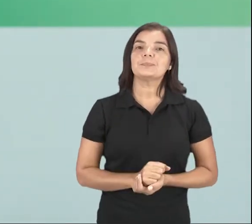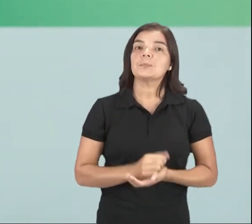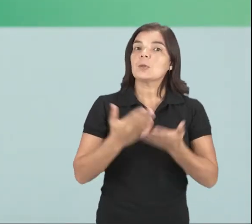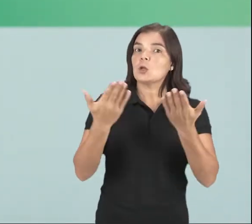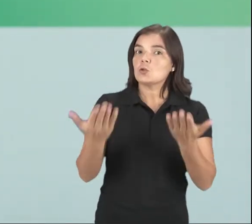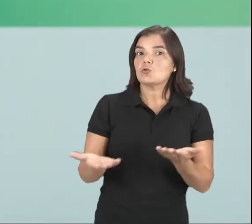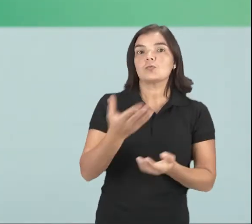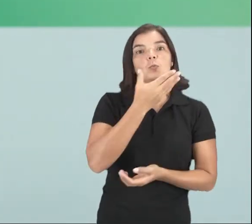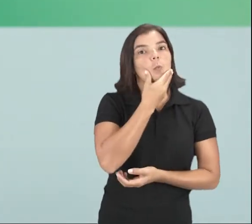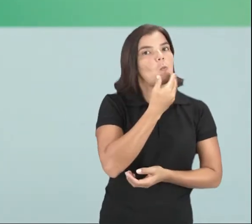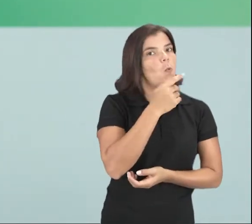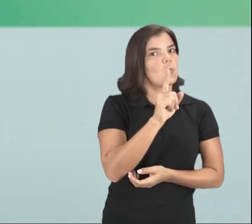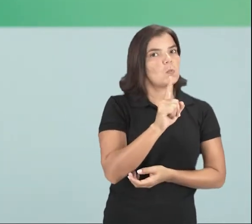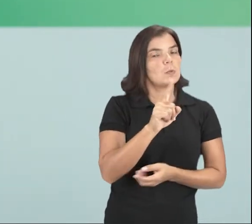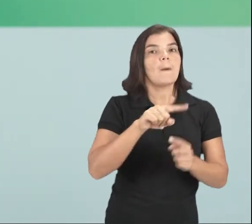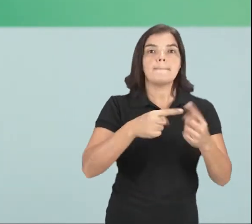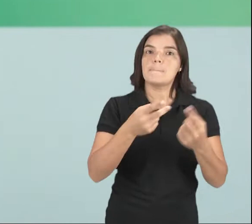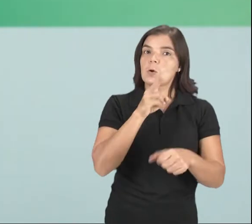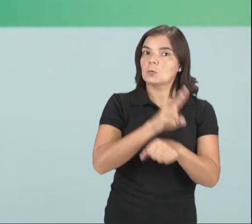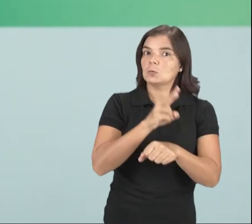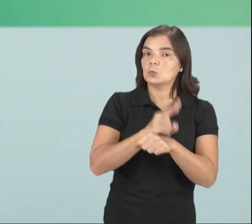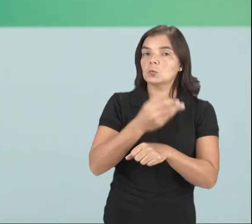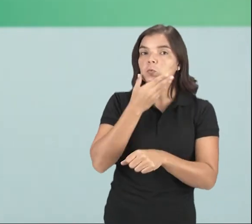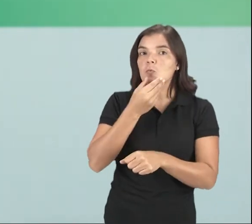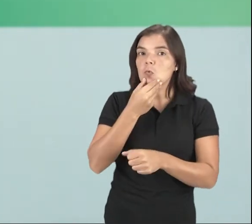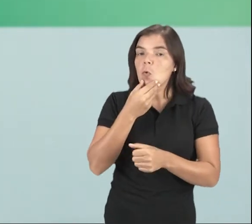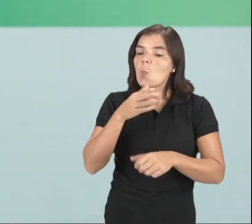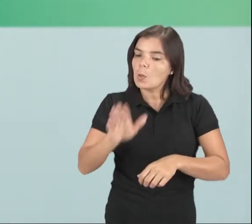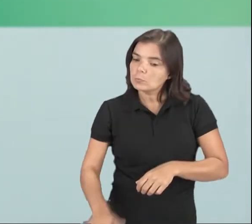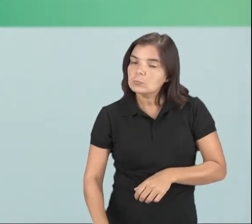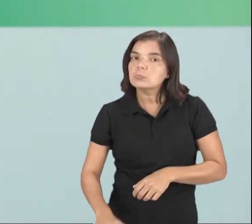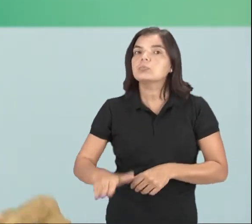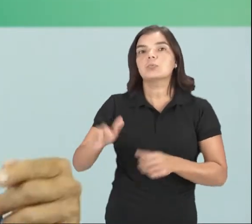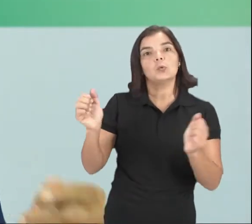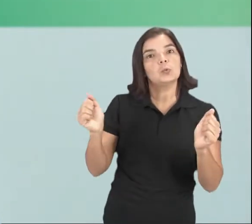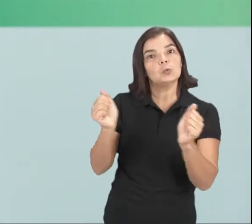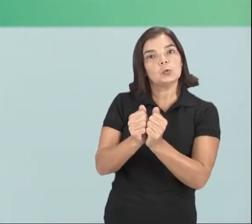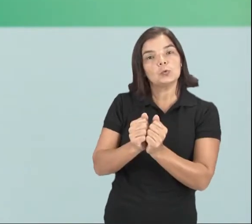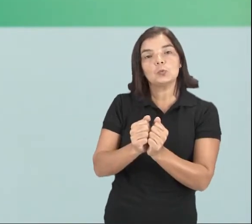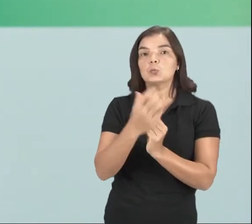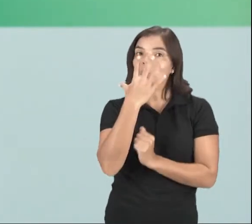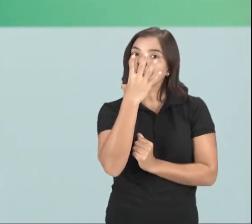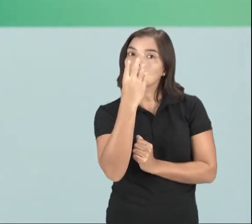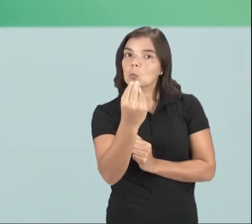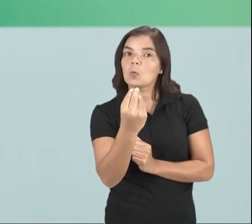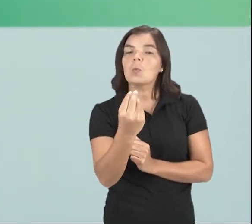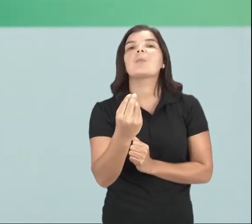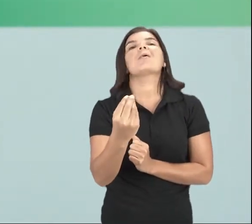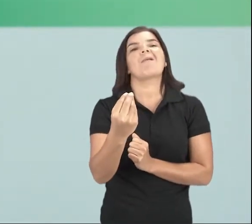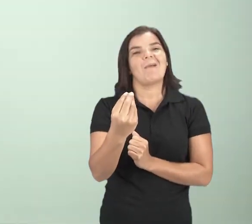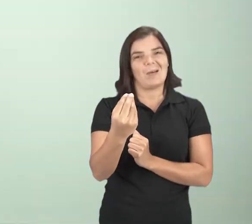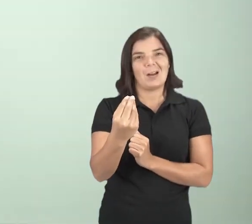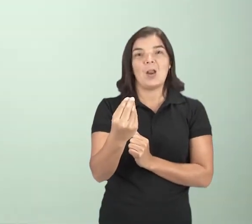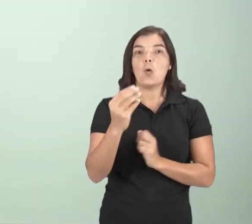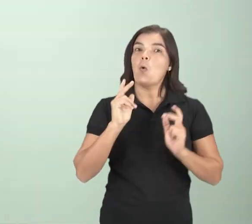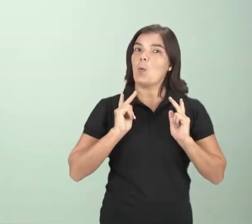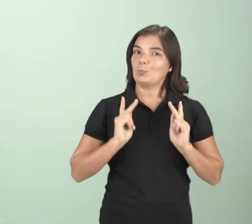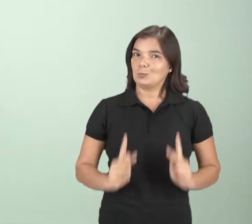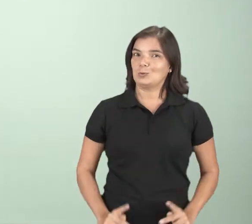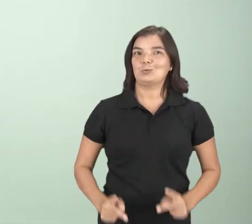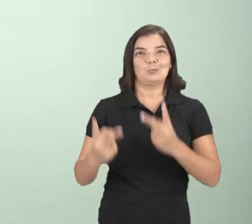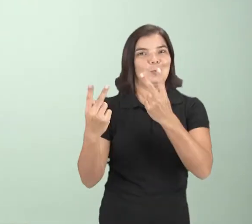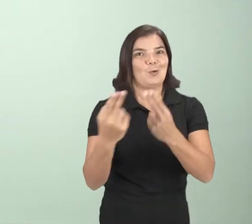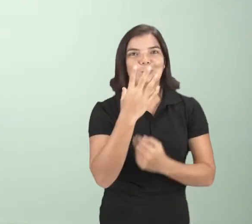Já o homem não. Se eu criar um ser humano desde muito pequeno junto com lobos, ele vai assumir comportamento